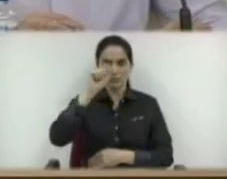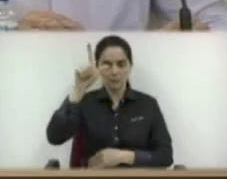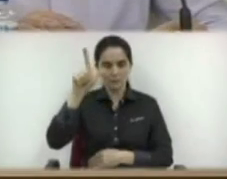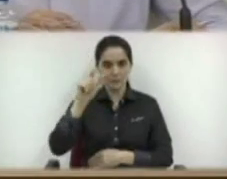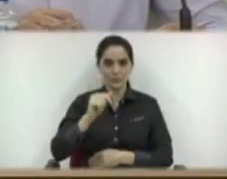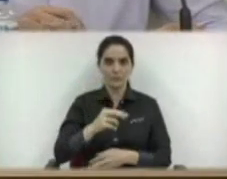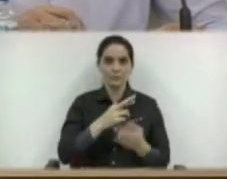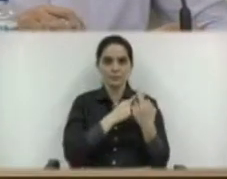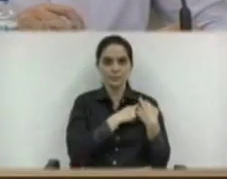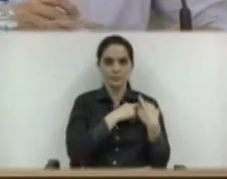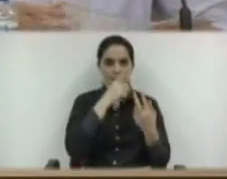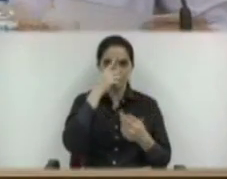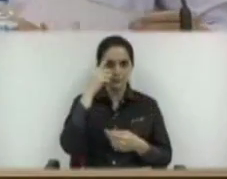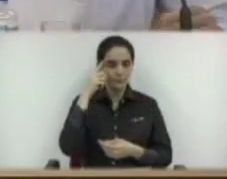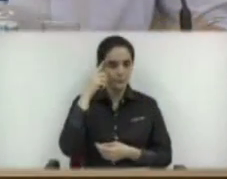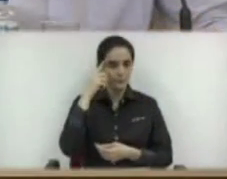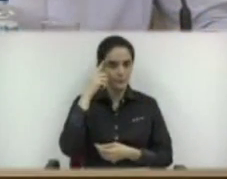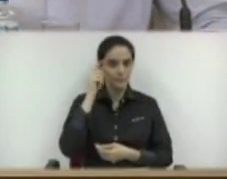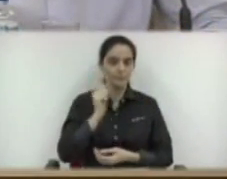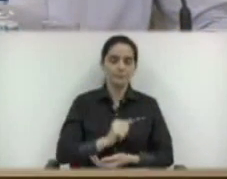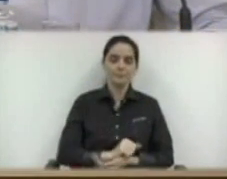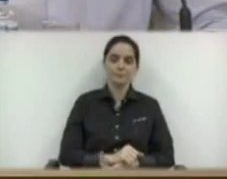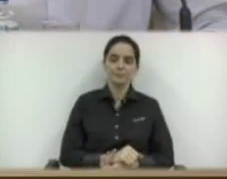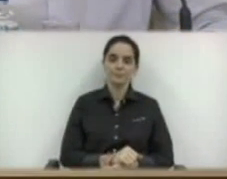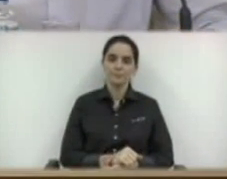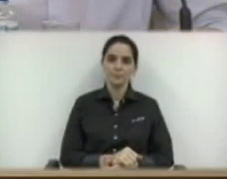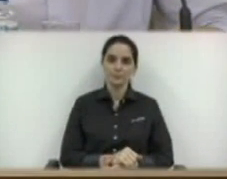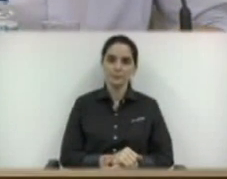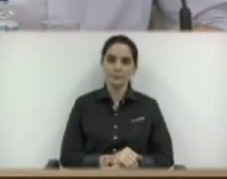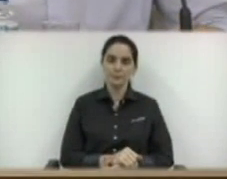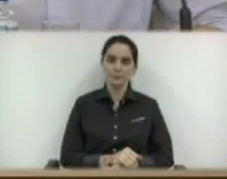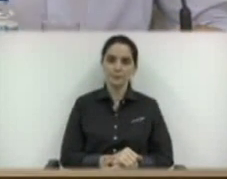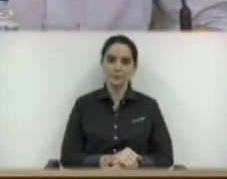Limeira. Autor, vereador Dr. Júlio César Pereira dos Santos.